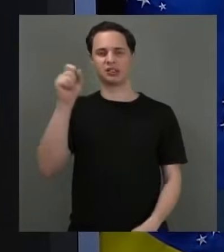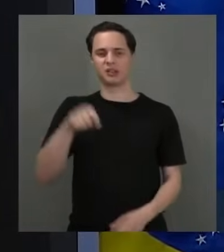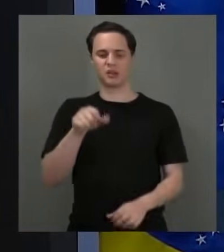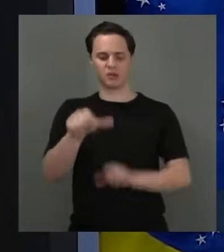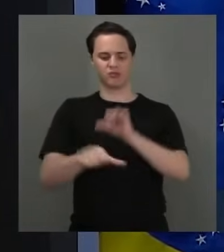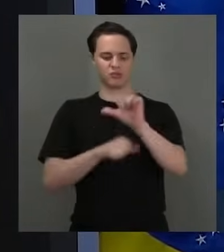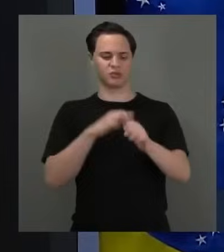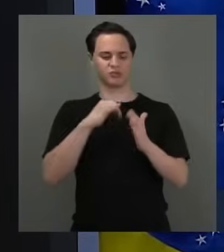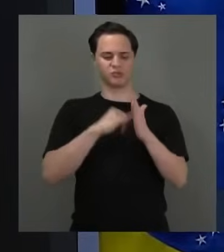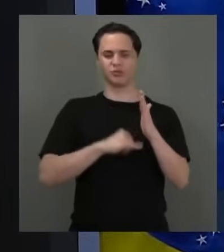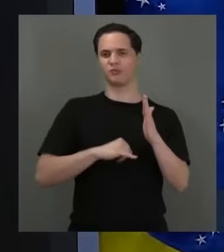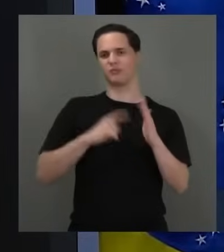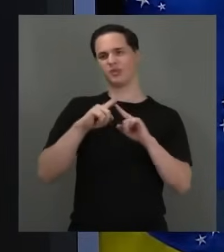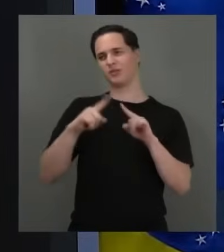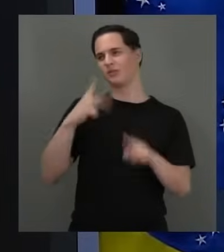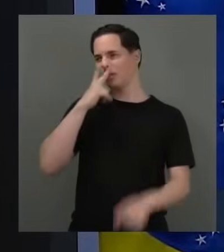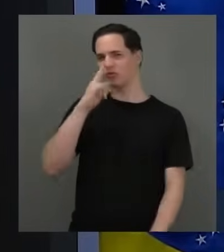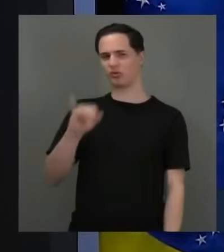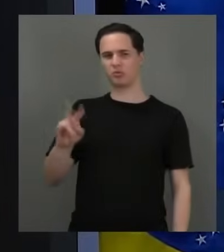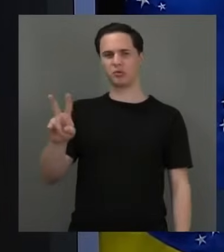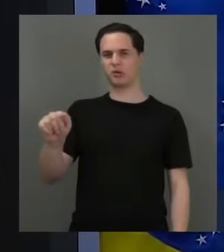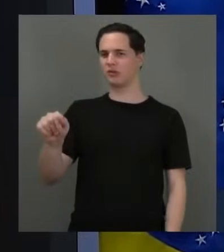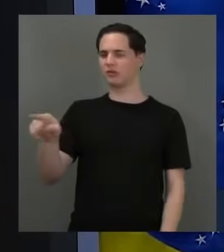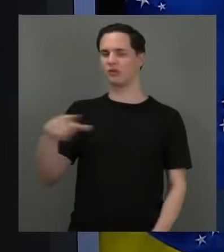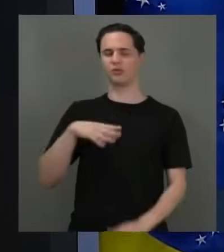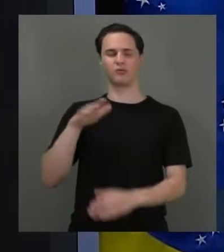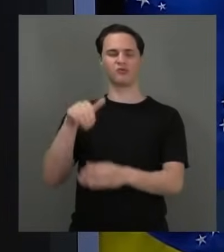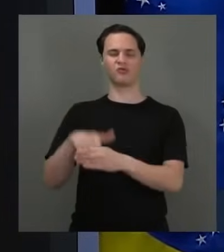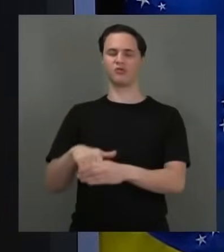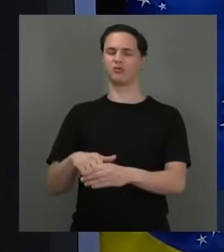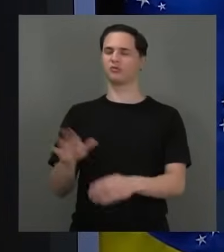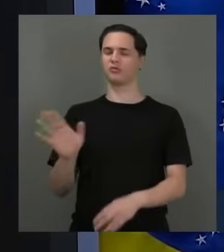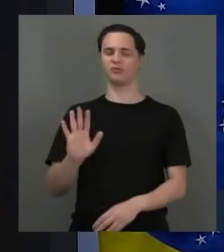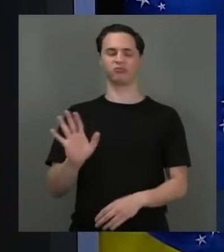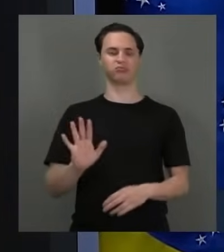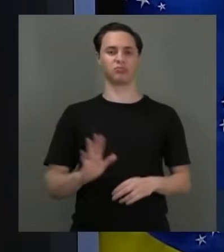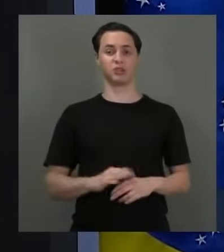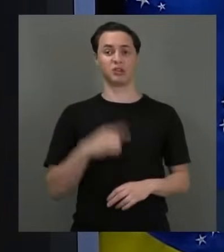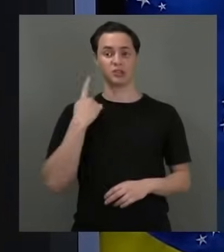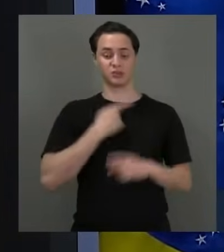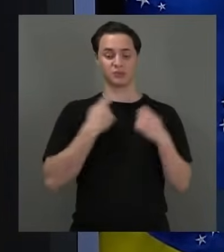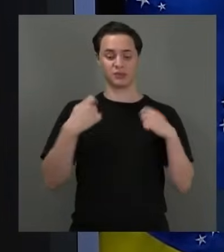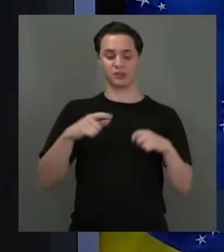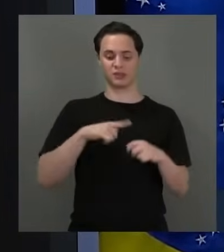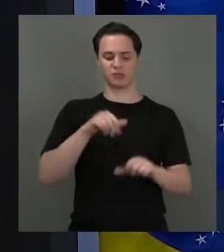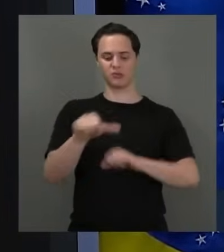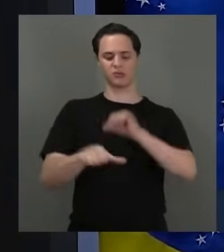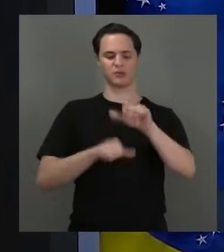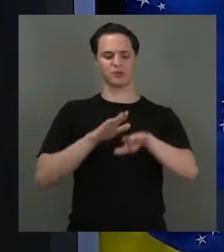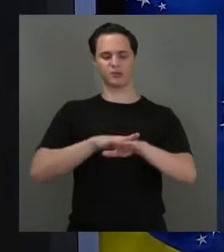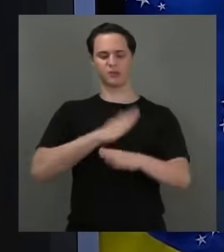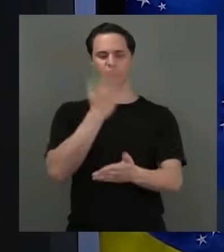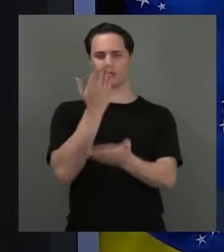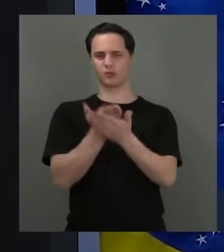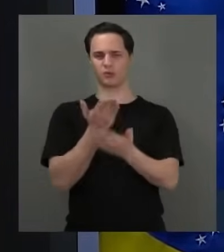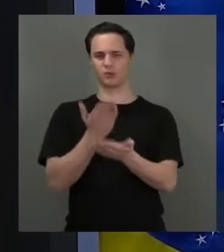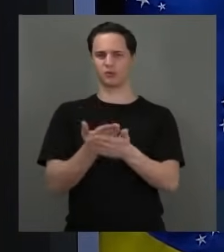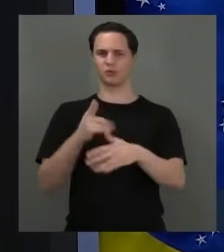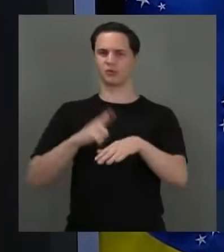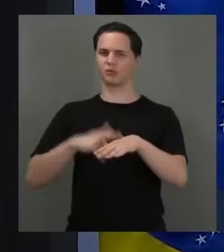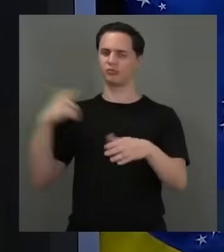tributária, não é essa reforma que eu voto a favor. A gente precisa ter uma reforma mais estudada e que tenha mais tempo.